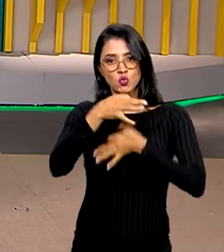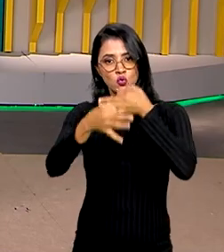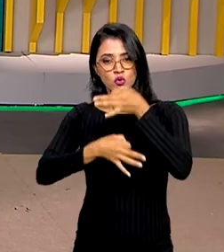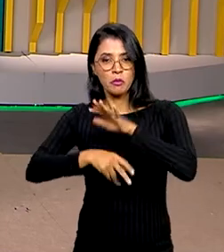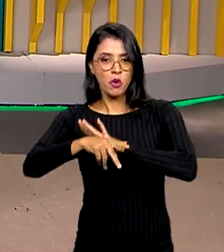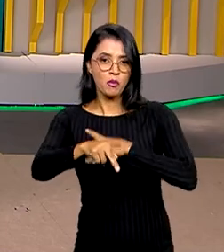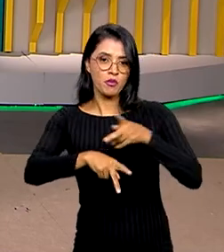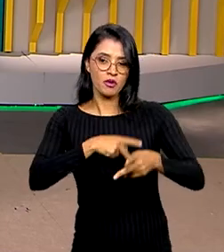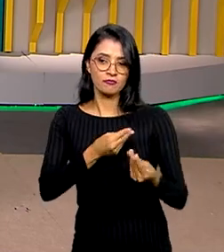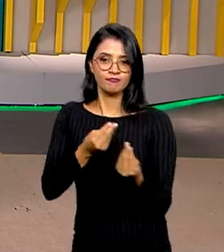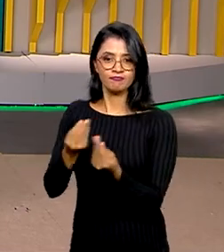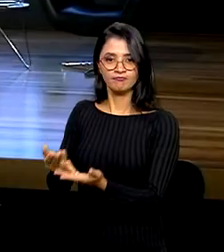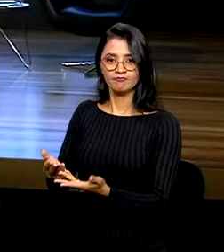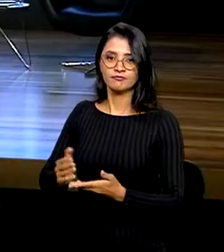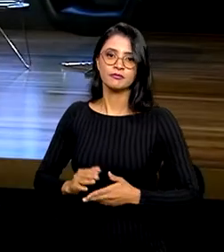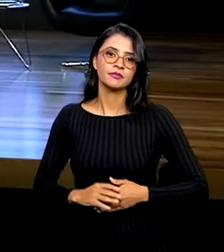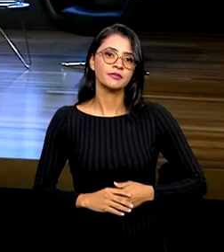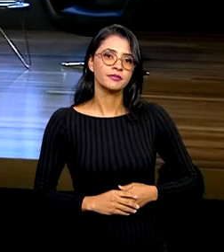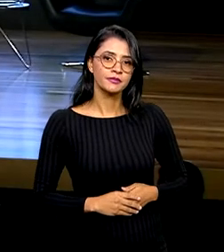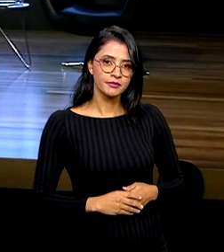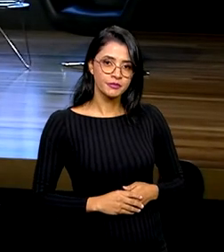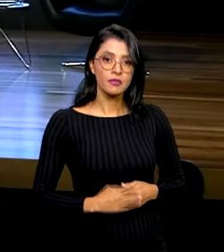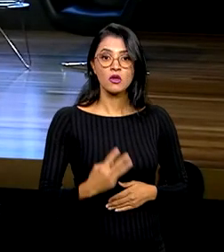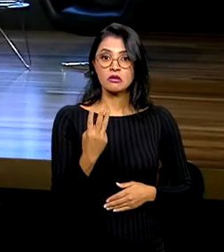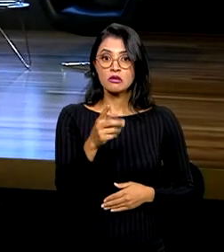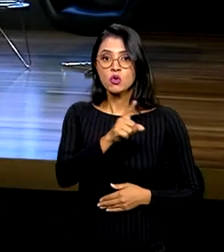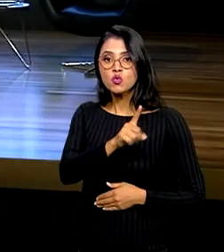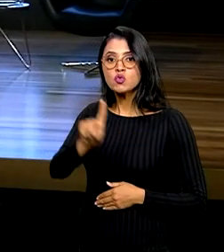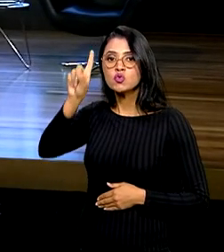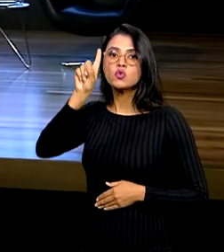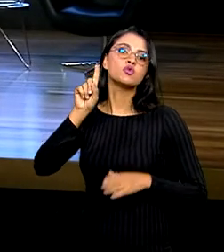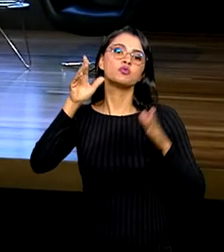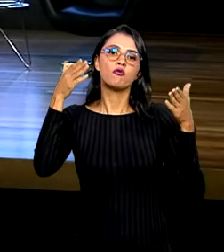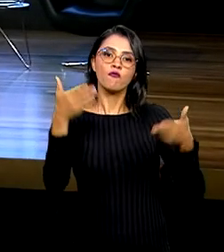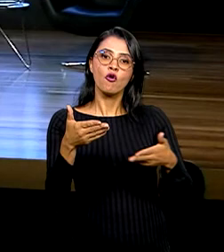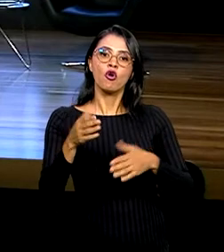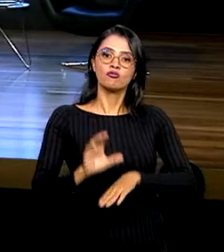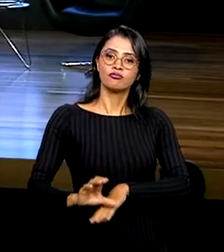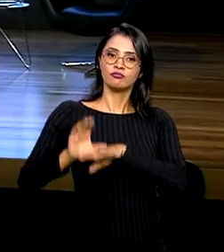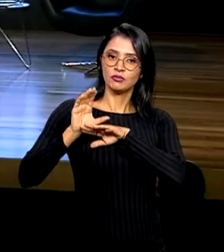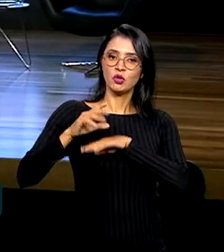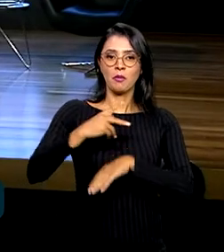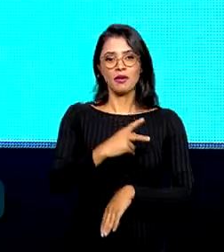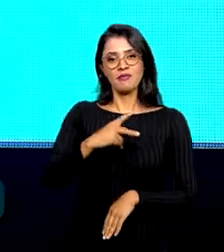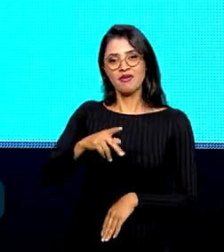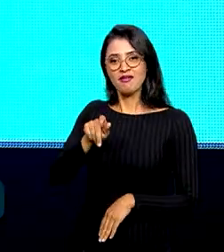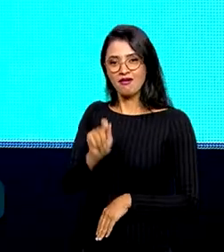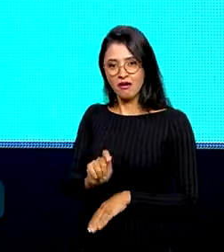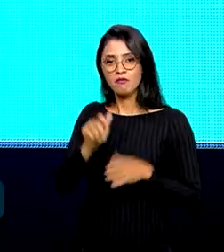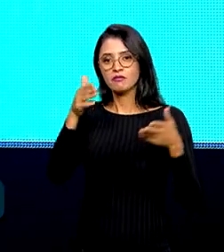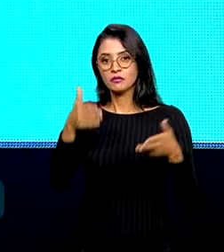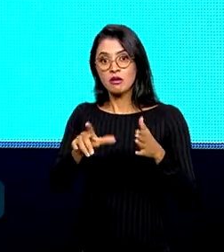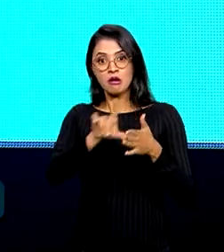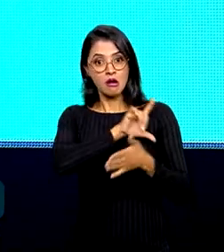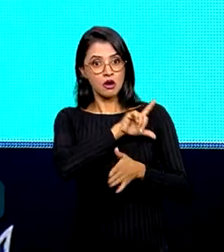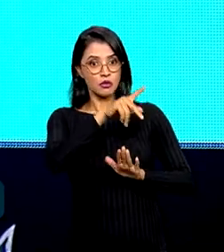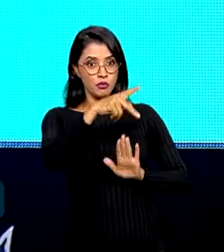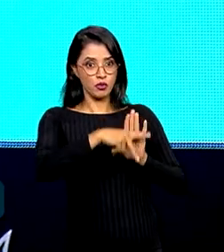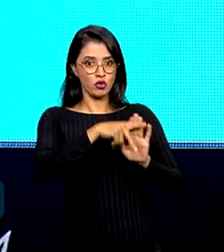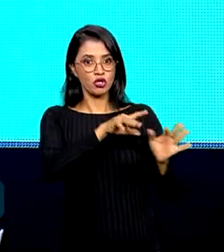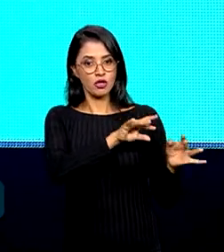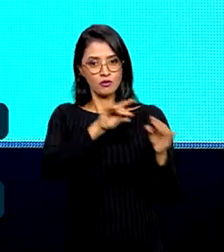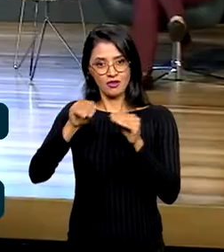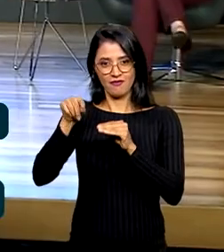da população. No terceiro e último Fórum Interconselhos do PPA Participativo, antes do projeto ser encaminhado